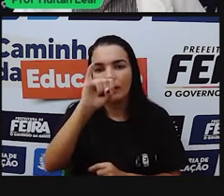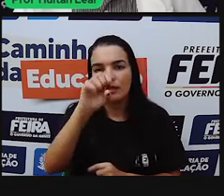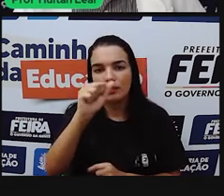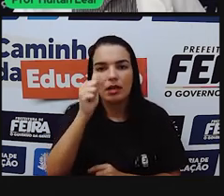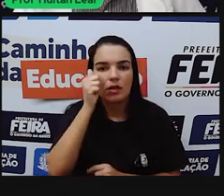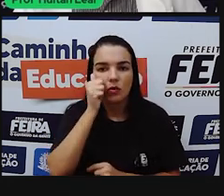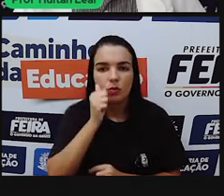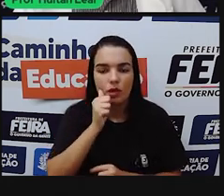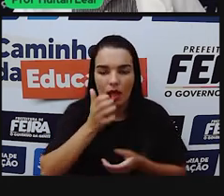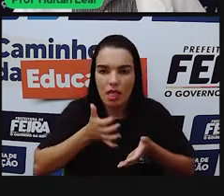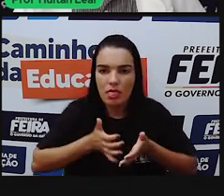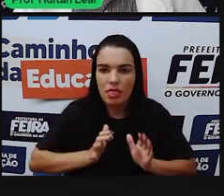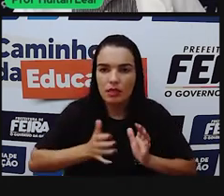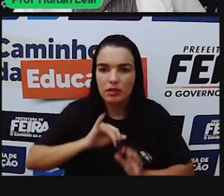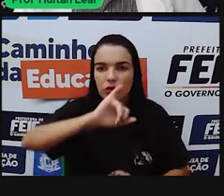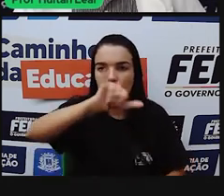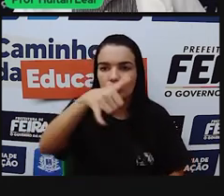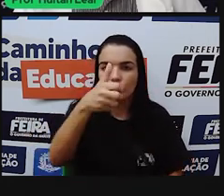nasceu em Jacaraí,